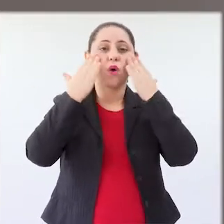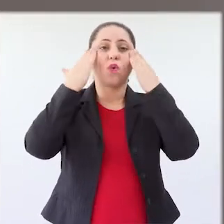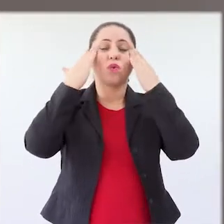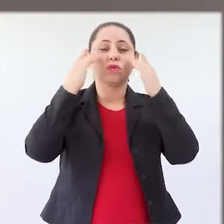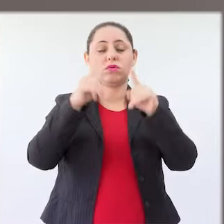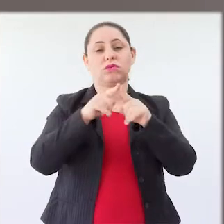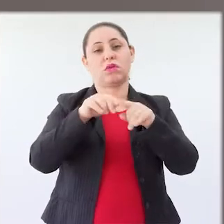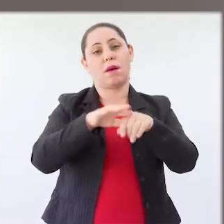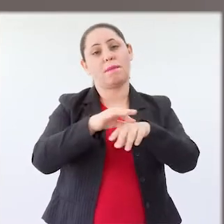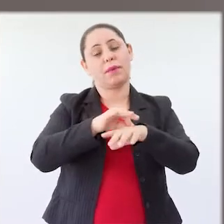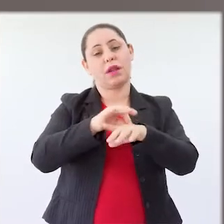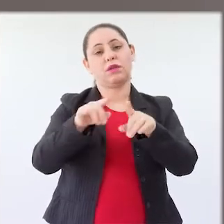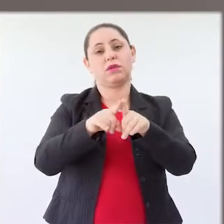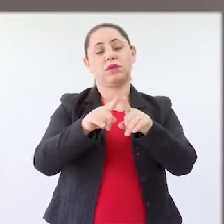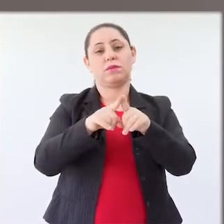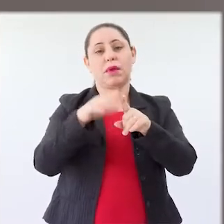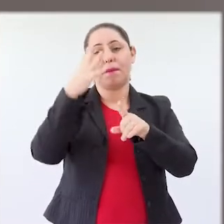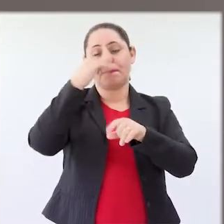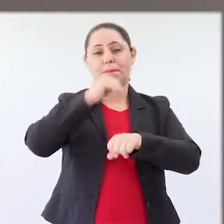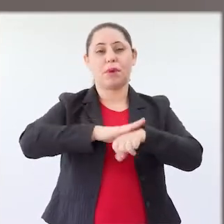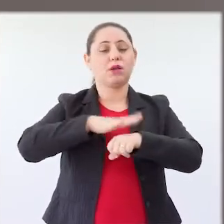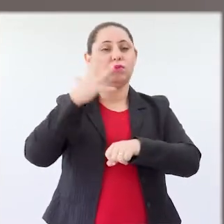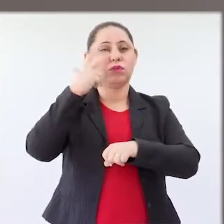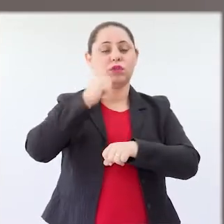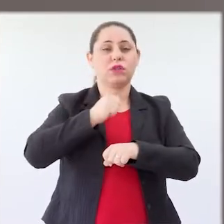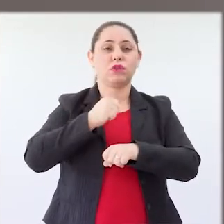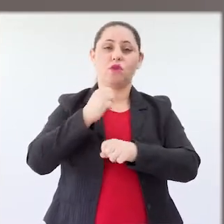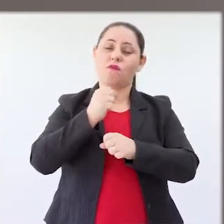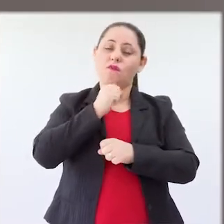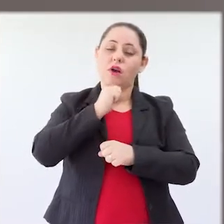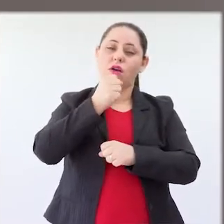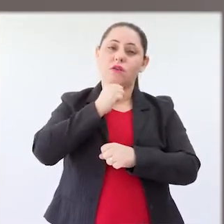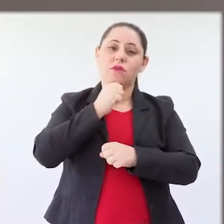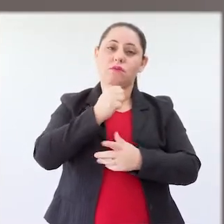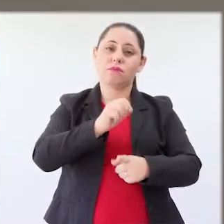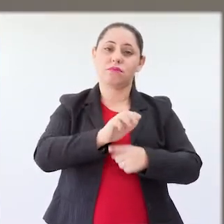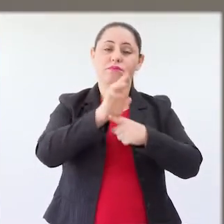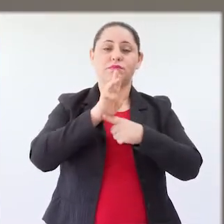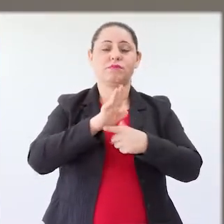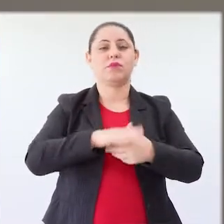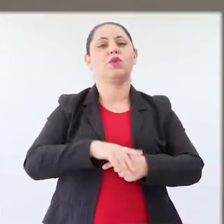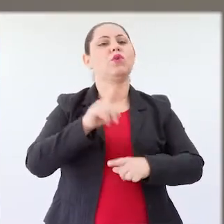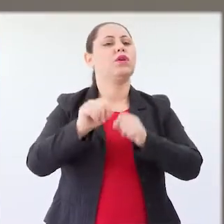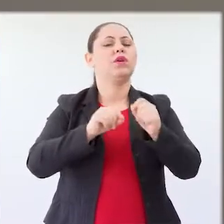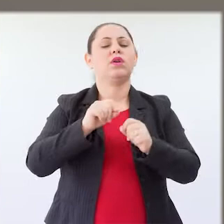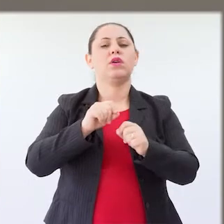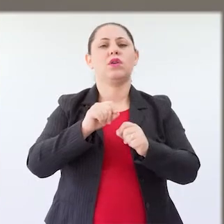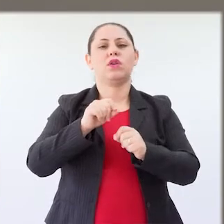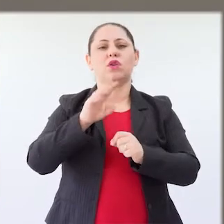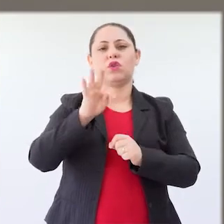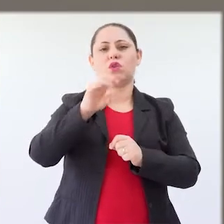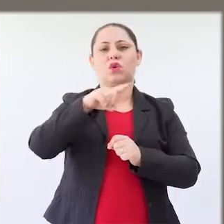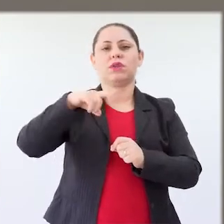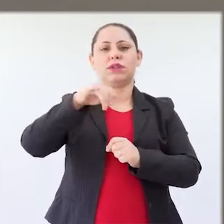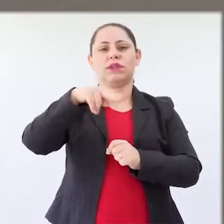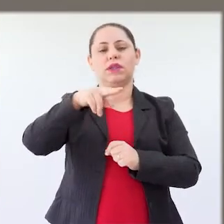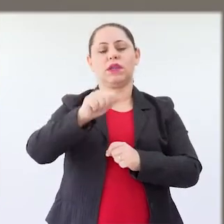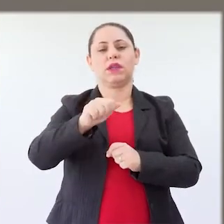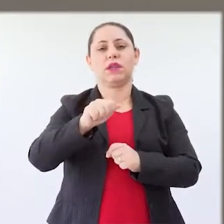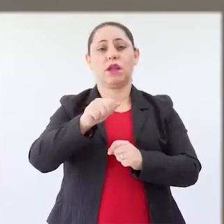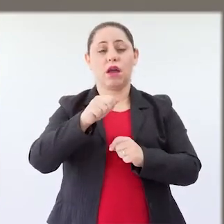pode voltar com o rosto muito mais bonito e envelhecer com qualidade. No caso da toxina botulínica, se aplicada com